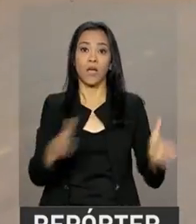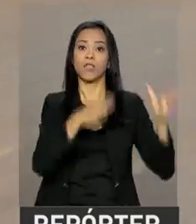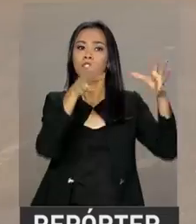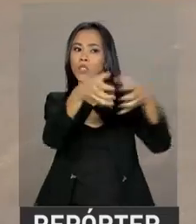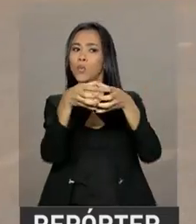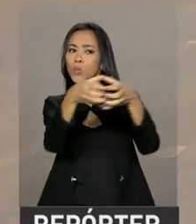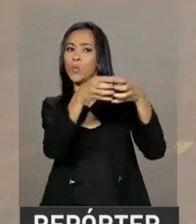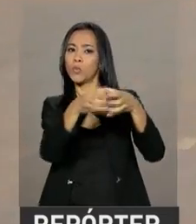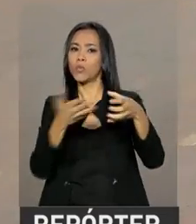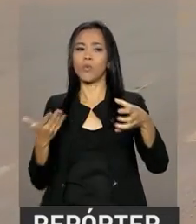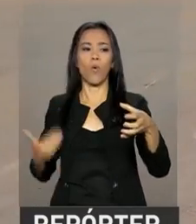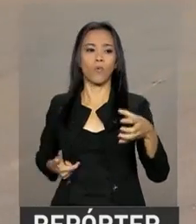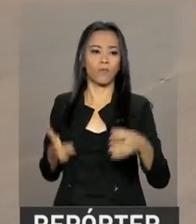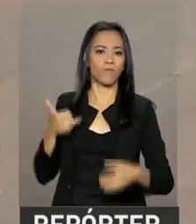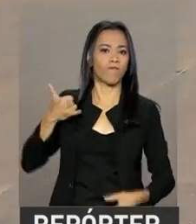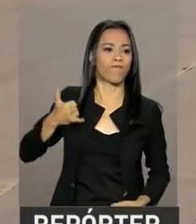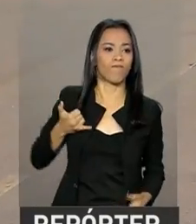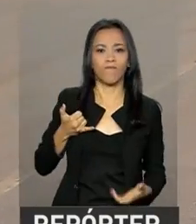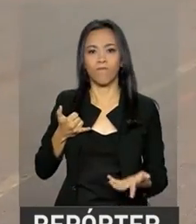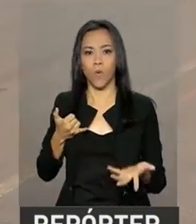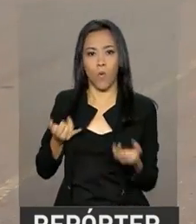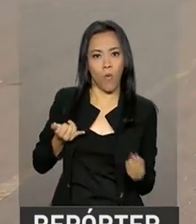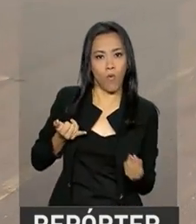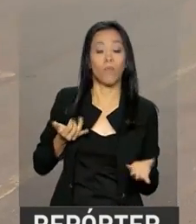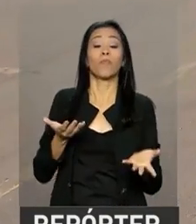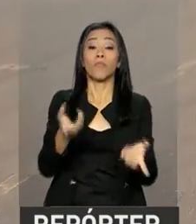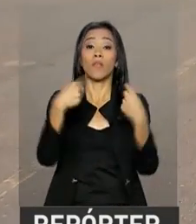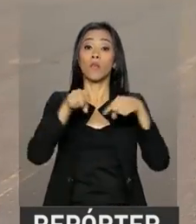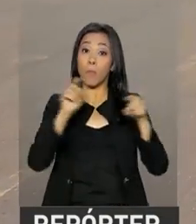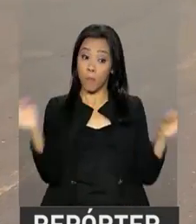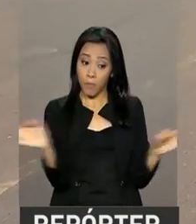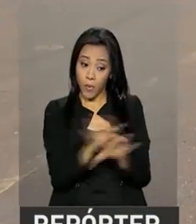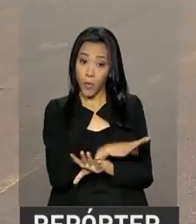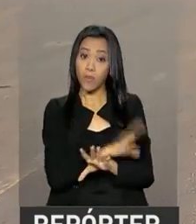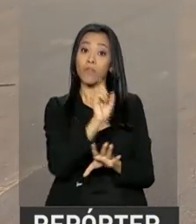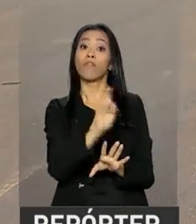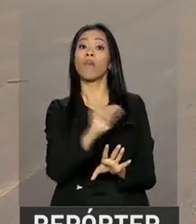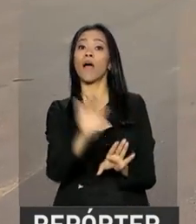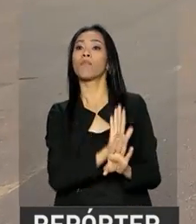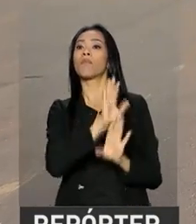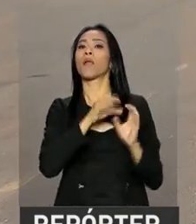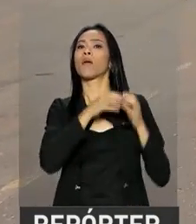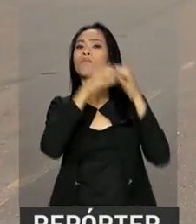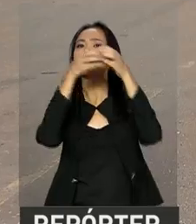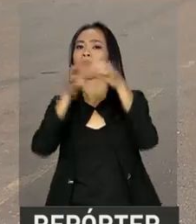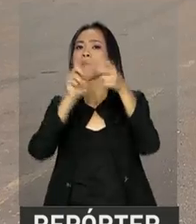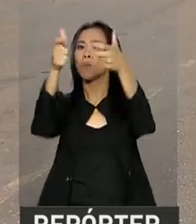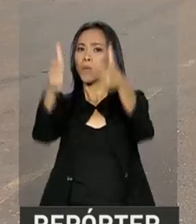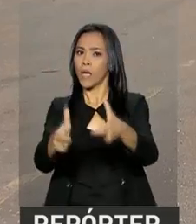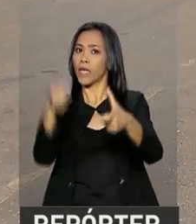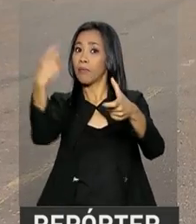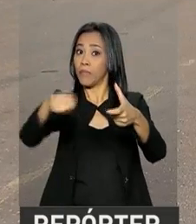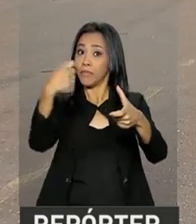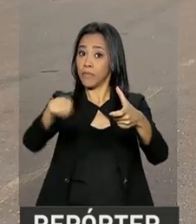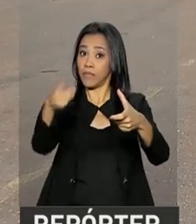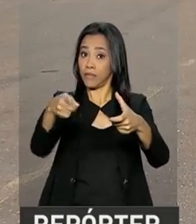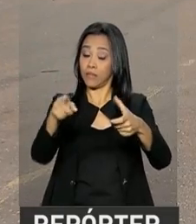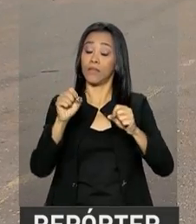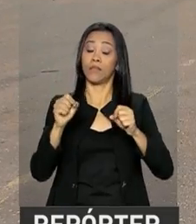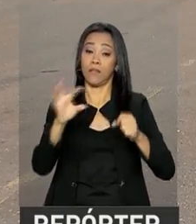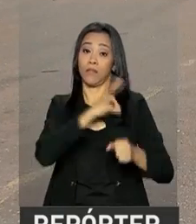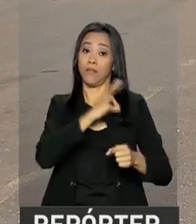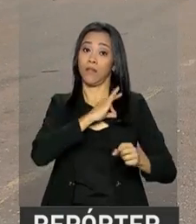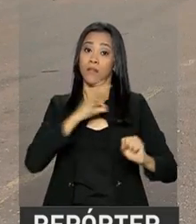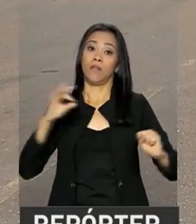vulneráveis depois de aprovados os profissionais vão atuar em lugares que requisitem a presença da força nacional e